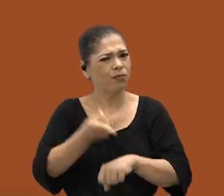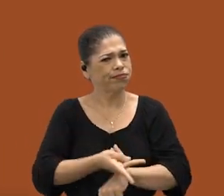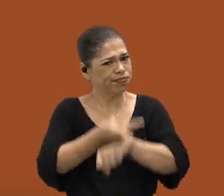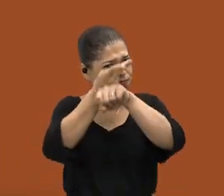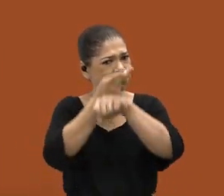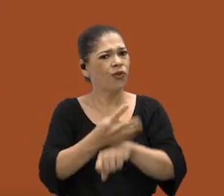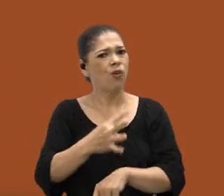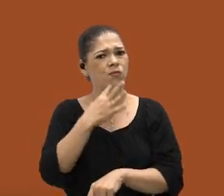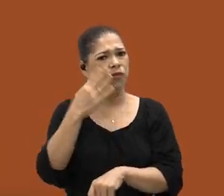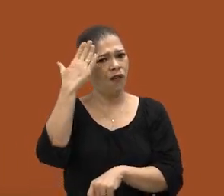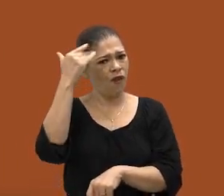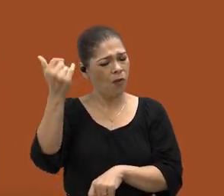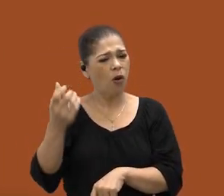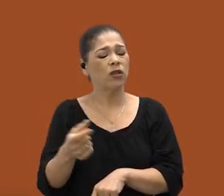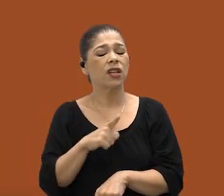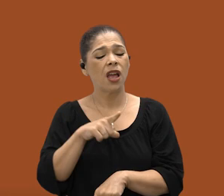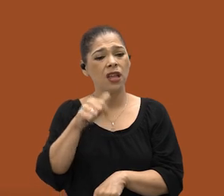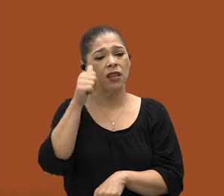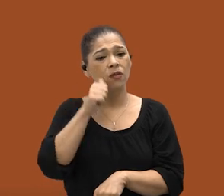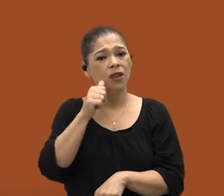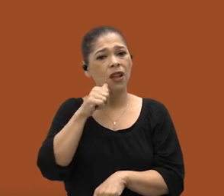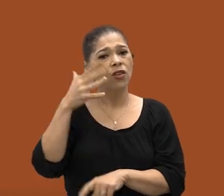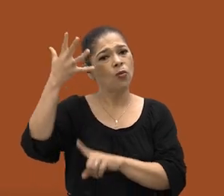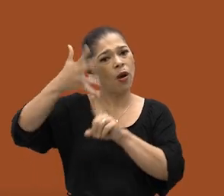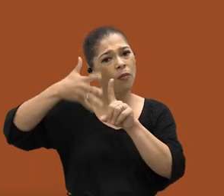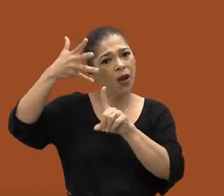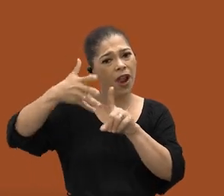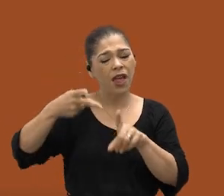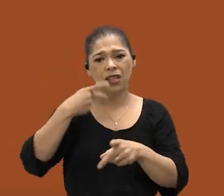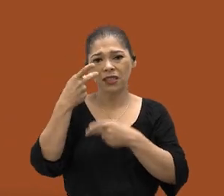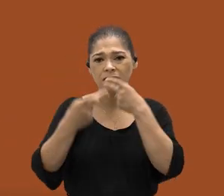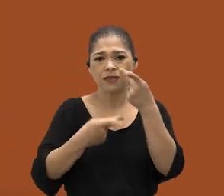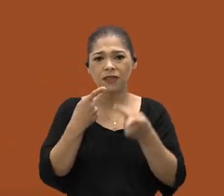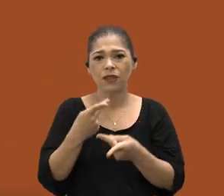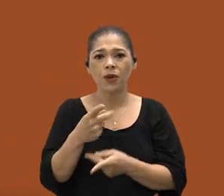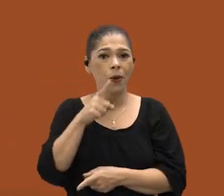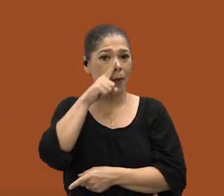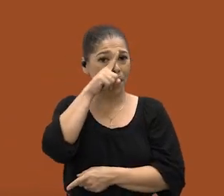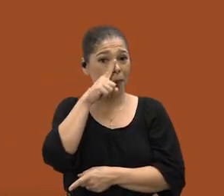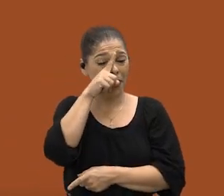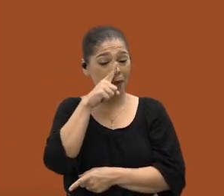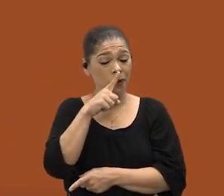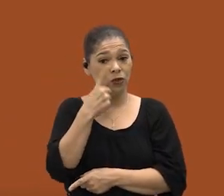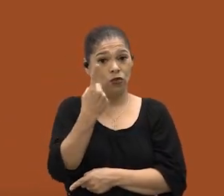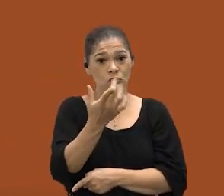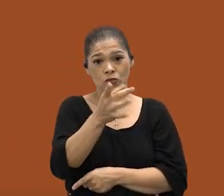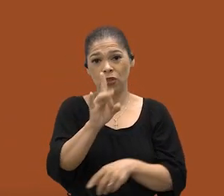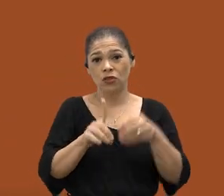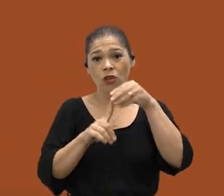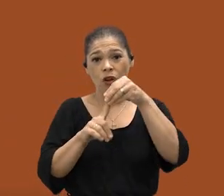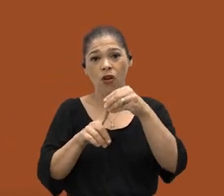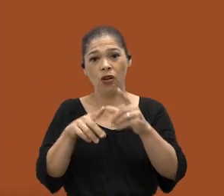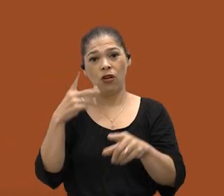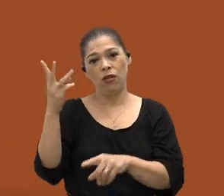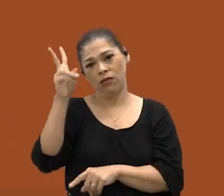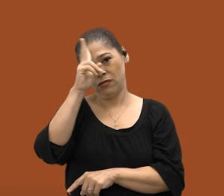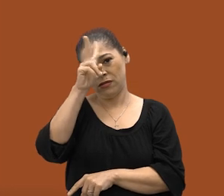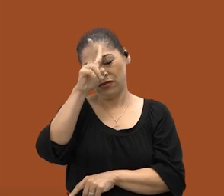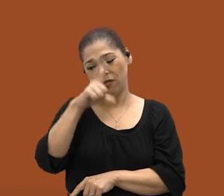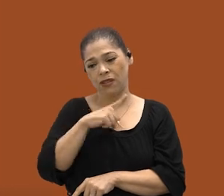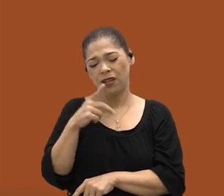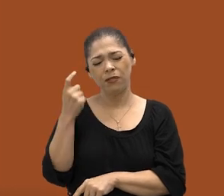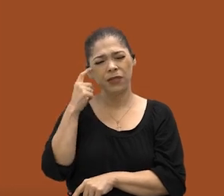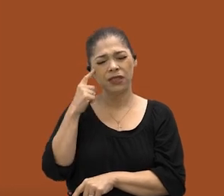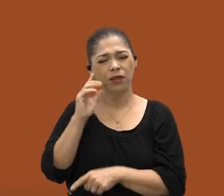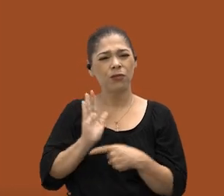premiadíssimos é reconhecida e essa ela deu uma palestra chamado o perigo de uma história única e